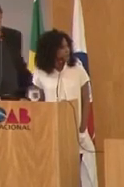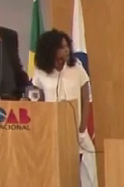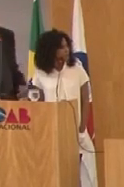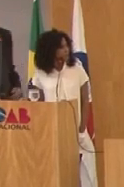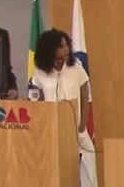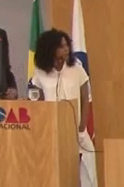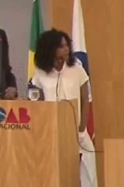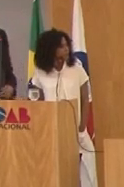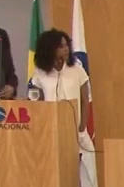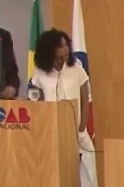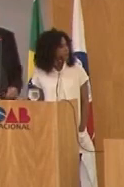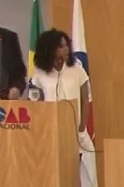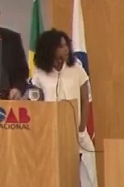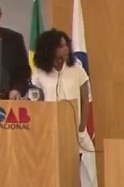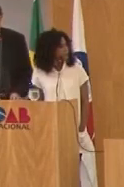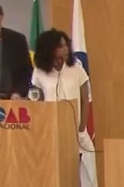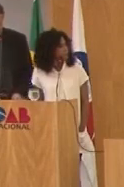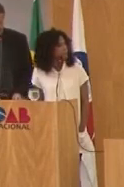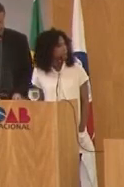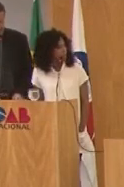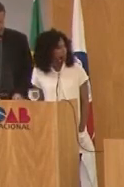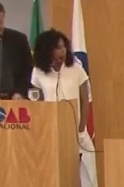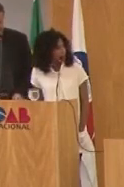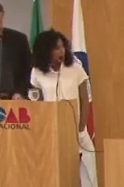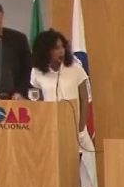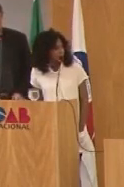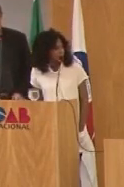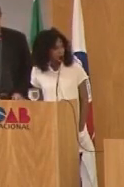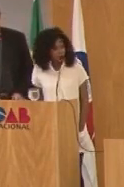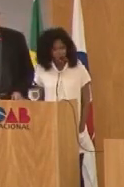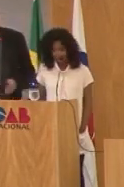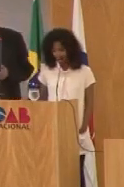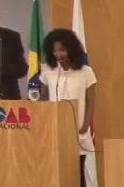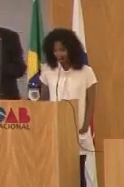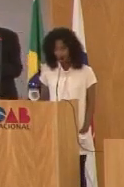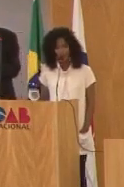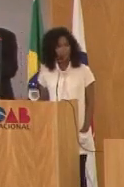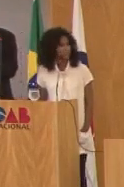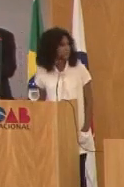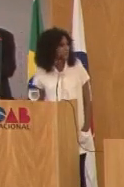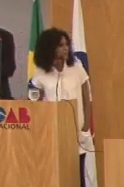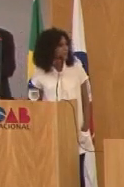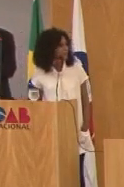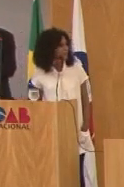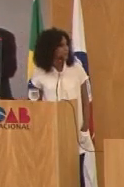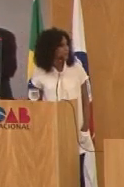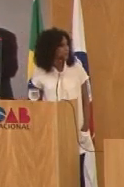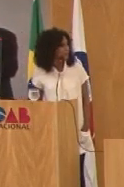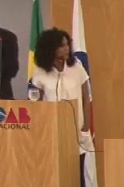mais uma vez dizer que são todos muito bem-vindos. Muito obrigada, doutor.